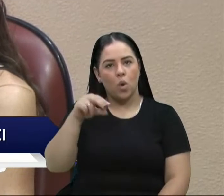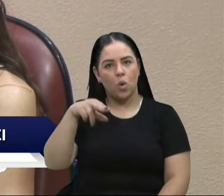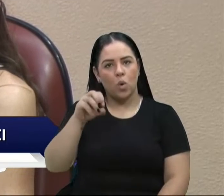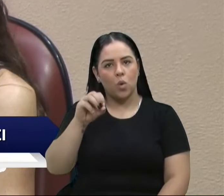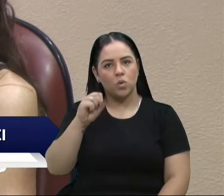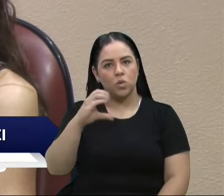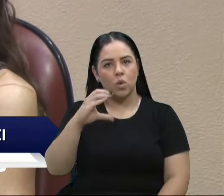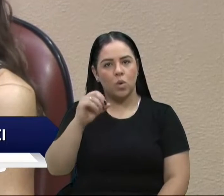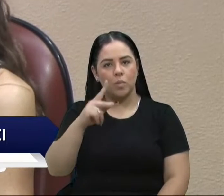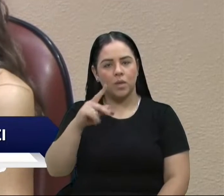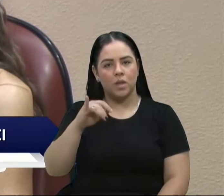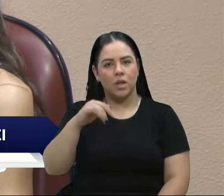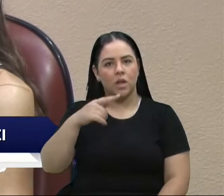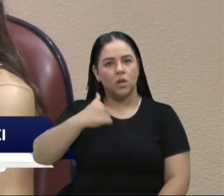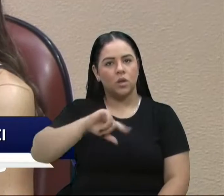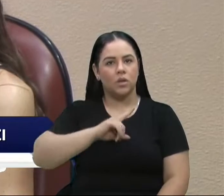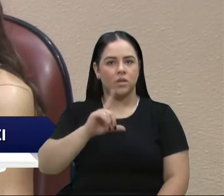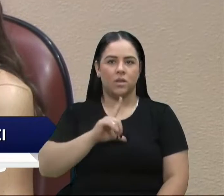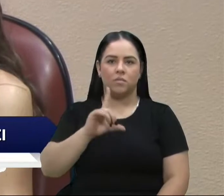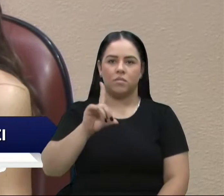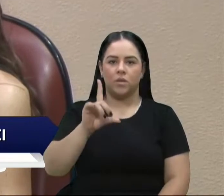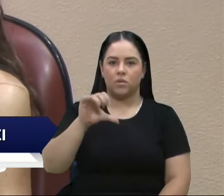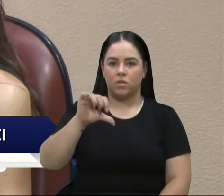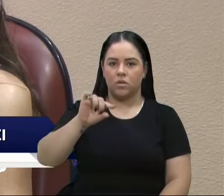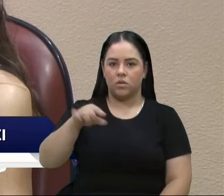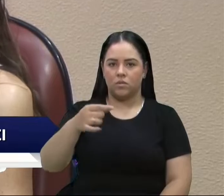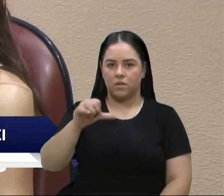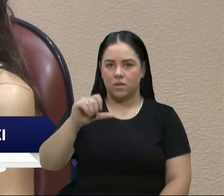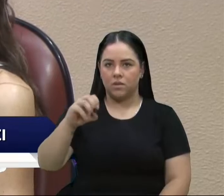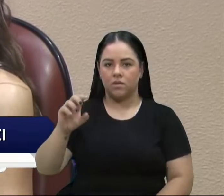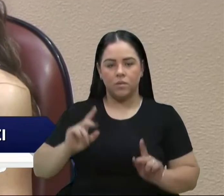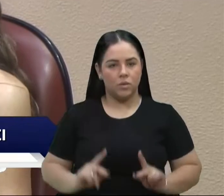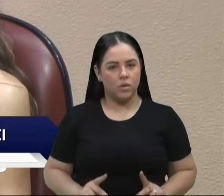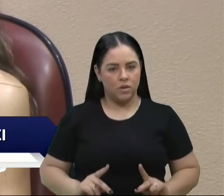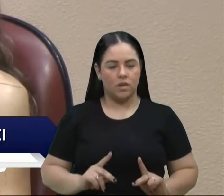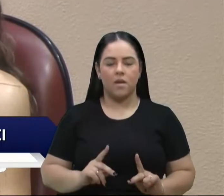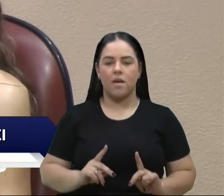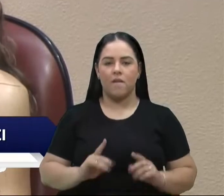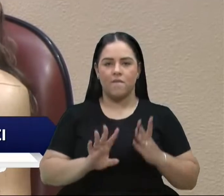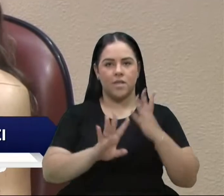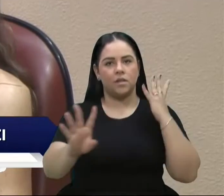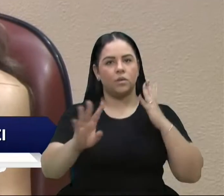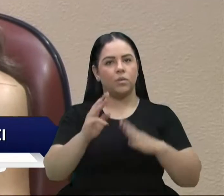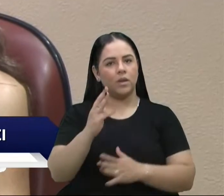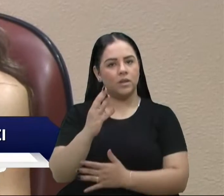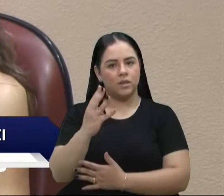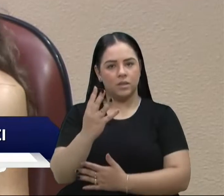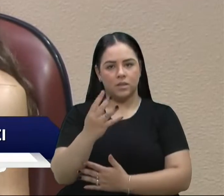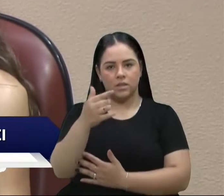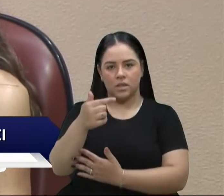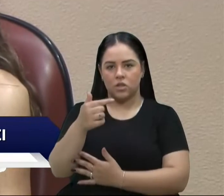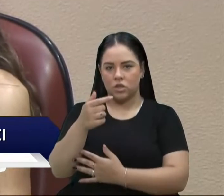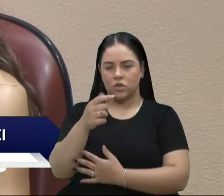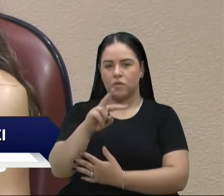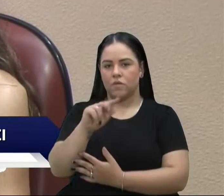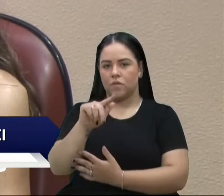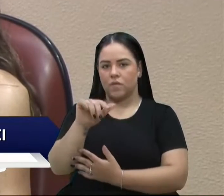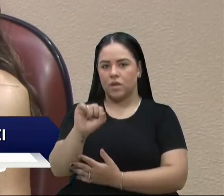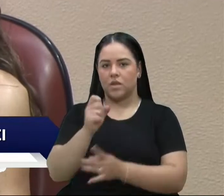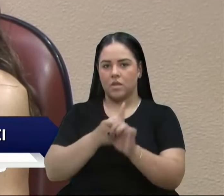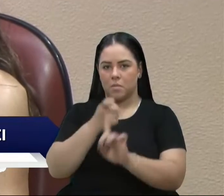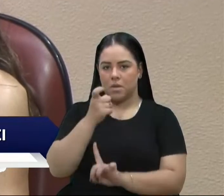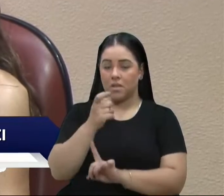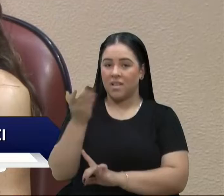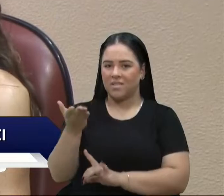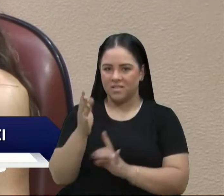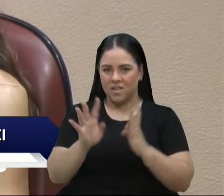hoje 1.900 pacientes na fila e 47 vagas por mês. Né? Então, essa fila